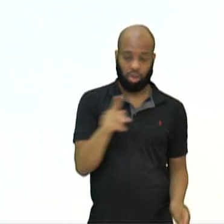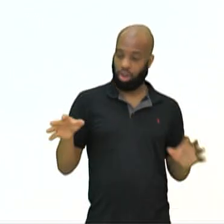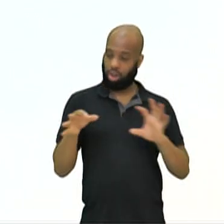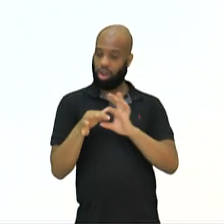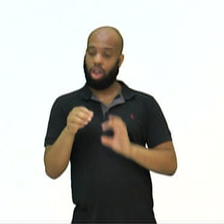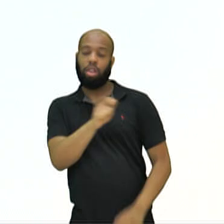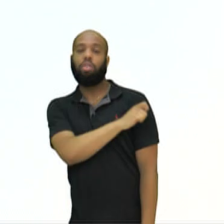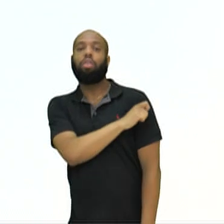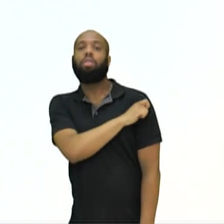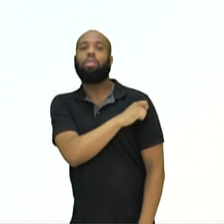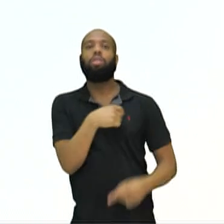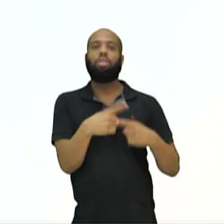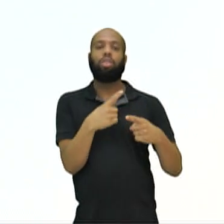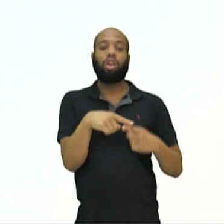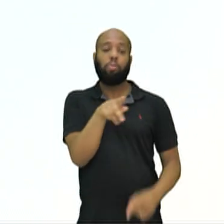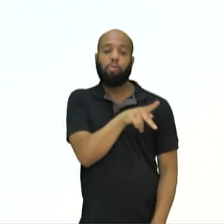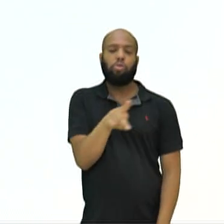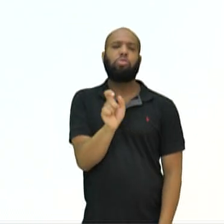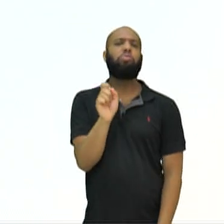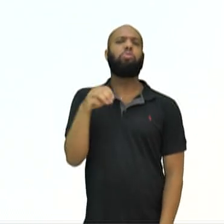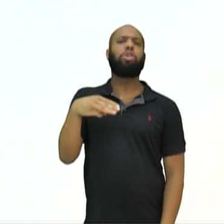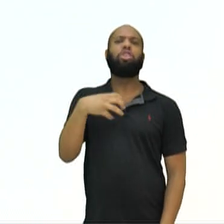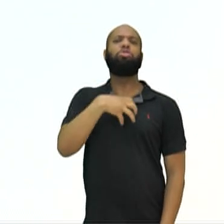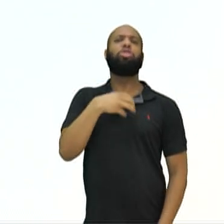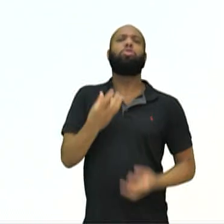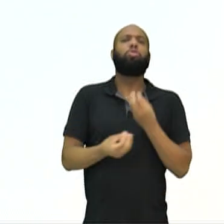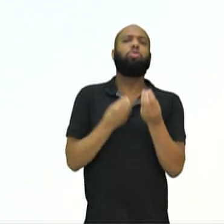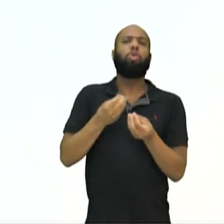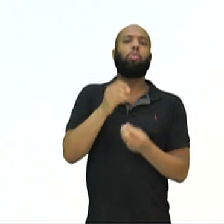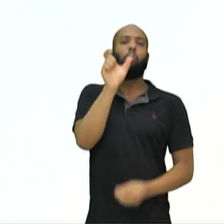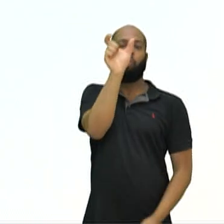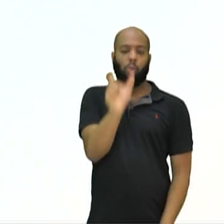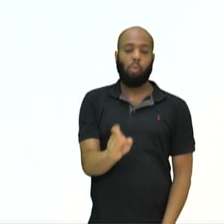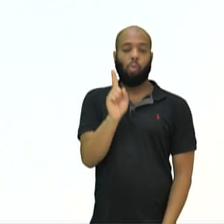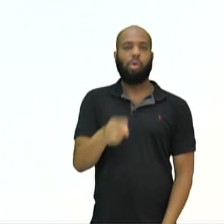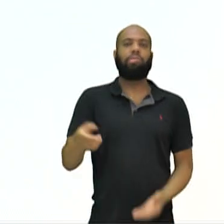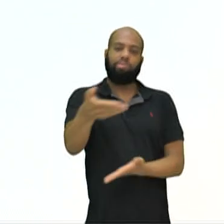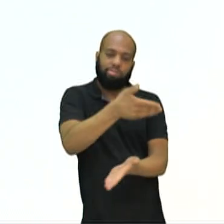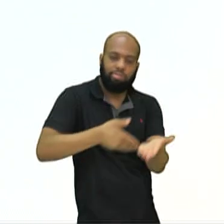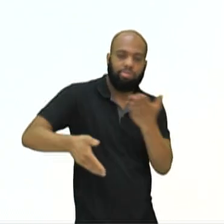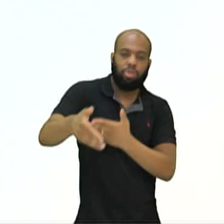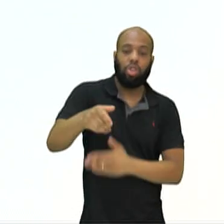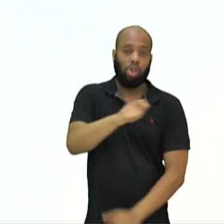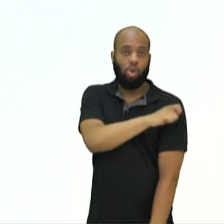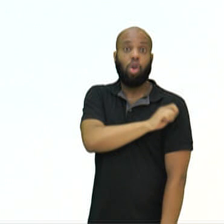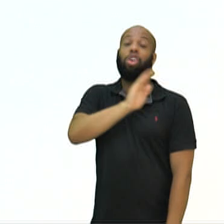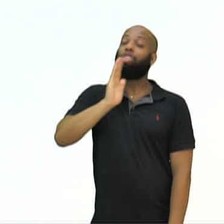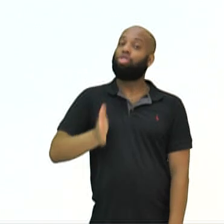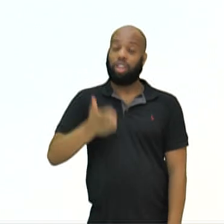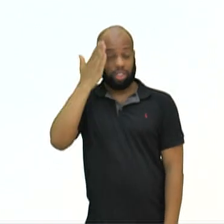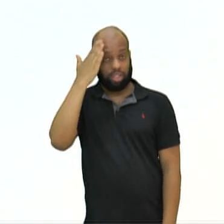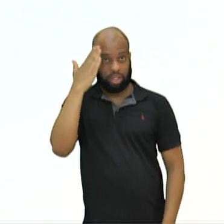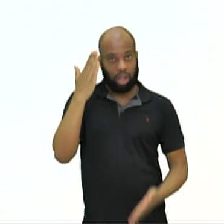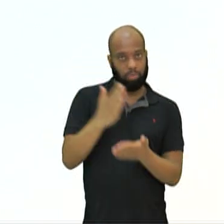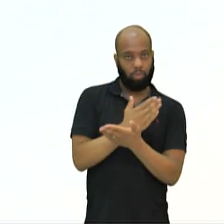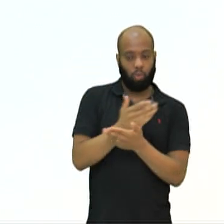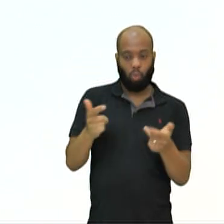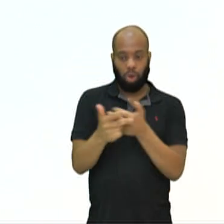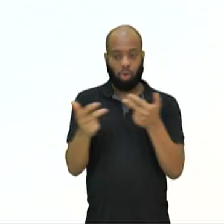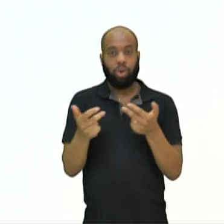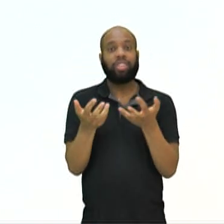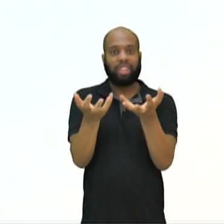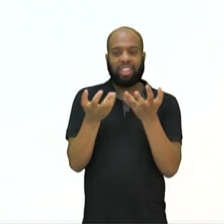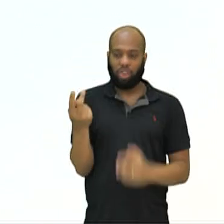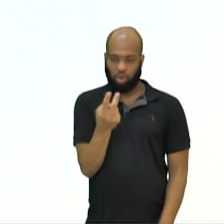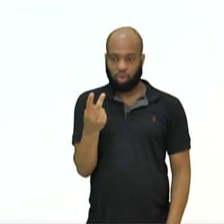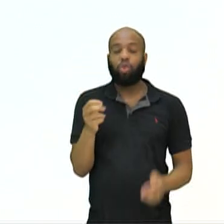seja, o professor é um mediador do conhecimento que os alunos já têm em busca de novos conhecimentos, criando condições